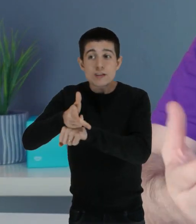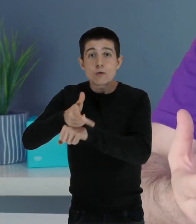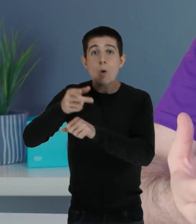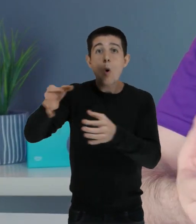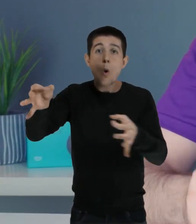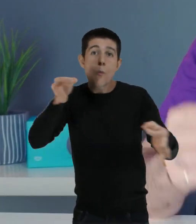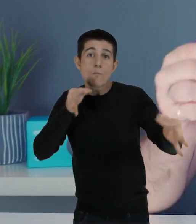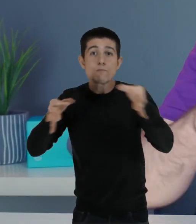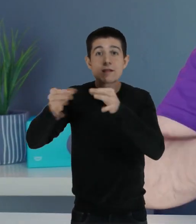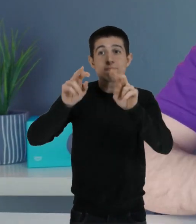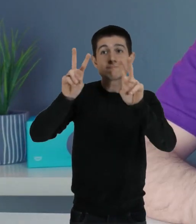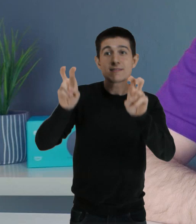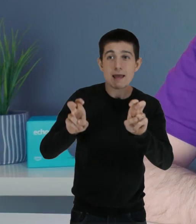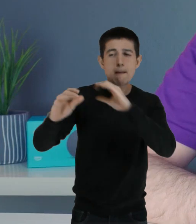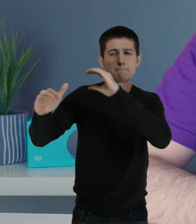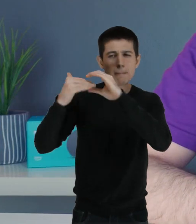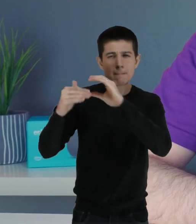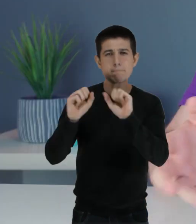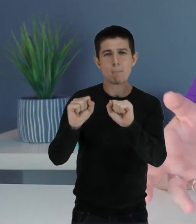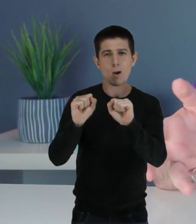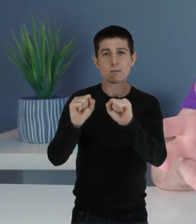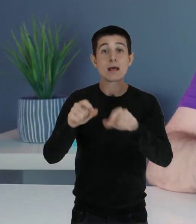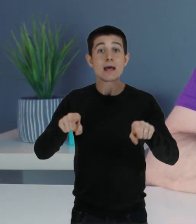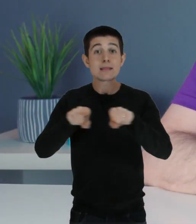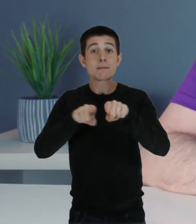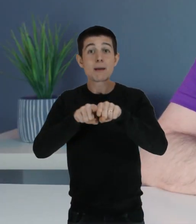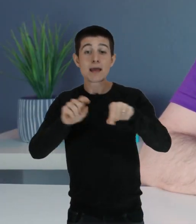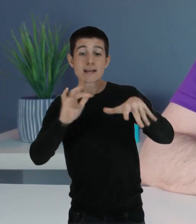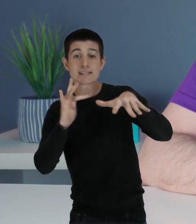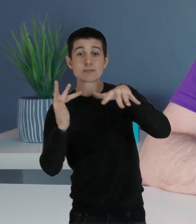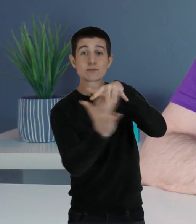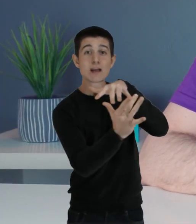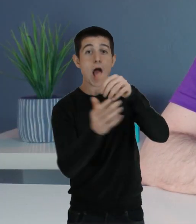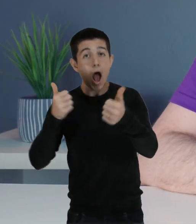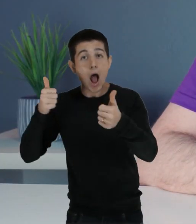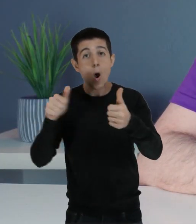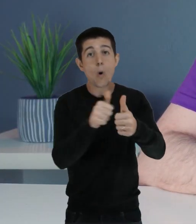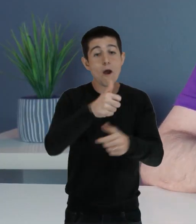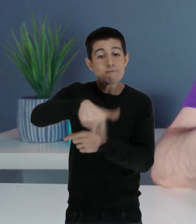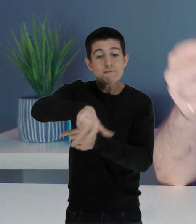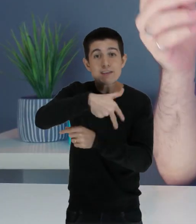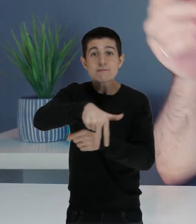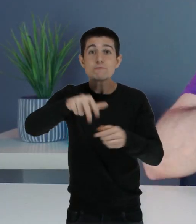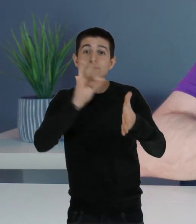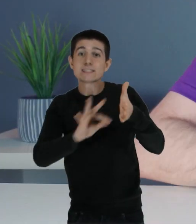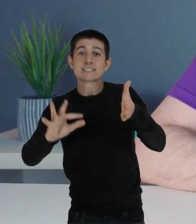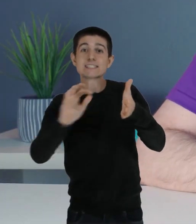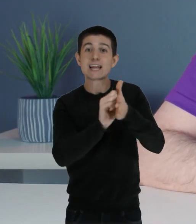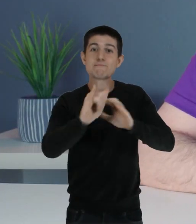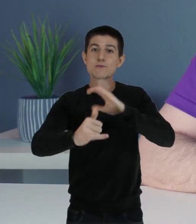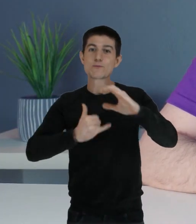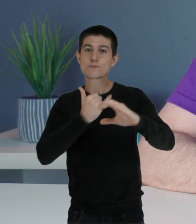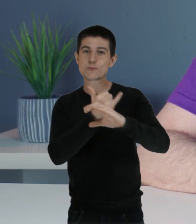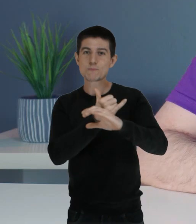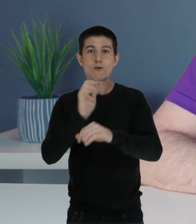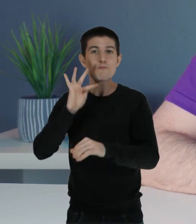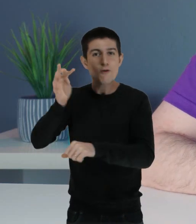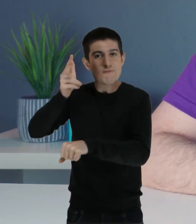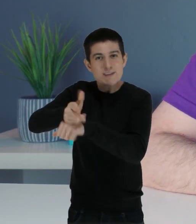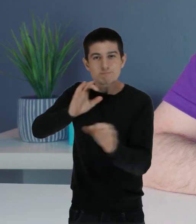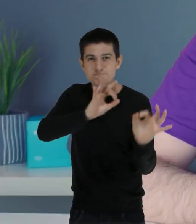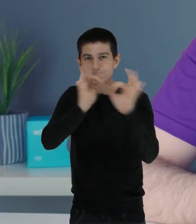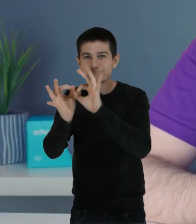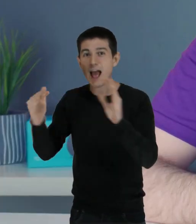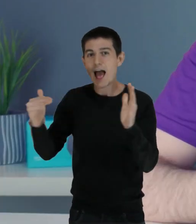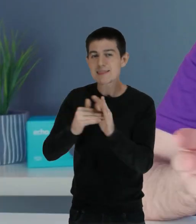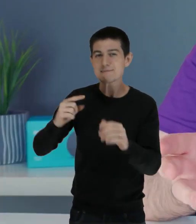os próximos vídeos, deixe aqui nos comentários. E não esqueça de acompanhar a Vivo nas redes sociais e de se inscrever aqui no canal para não perder nenhum